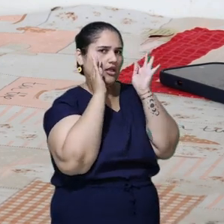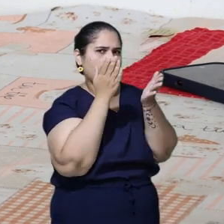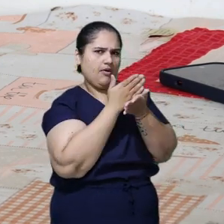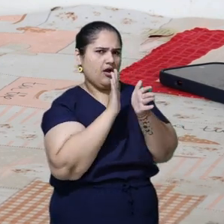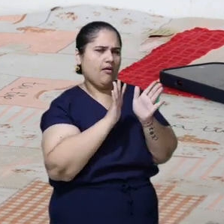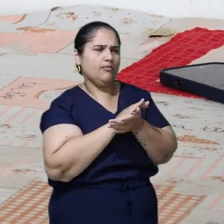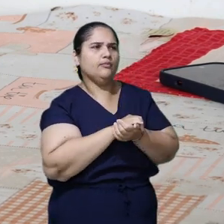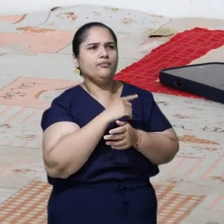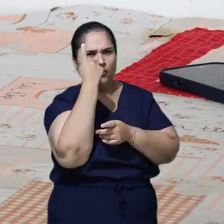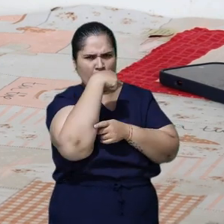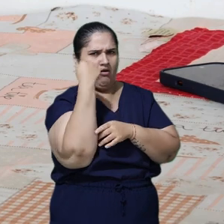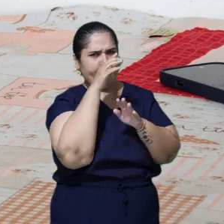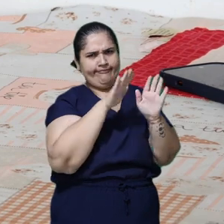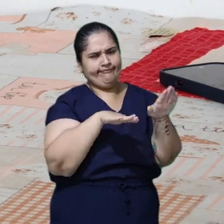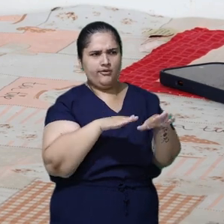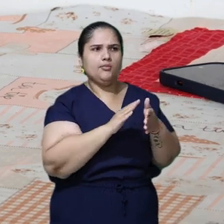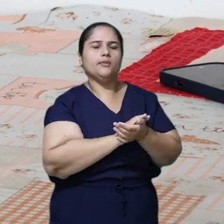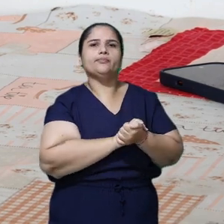mais ou menos,